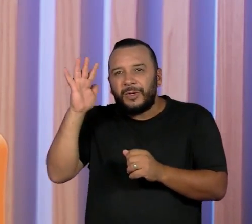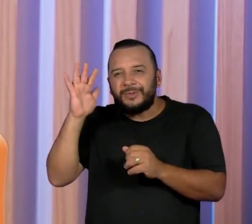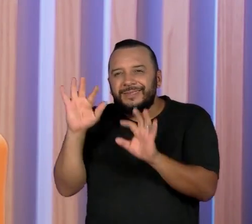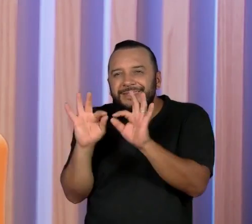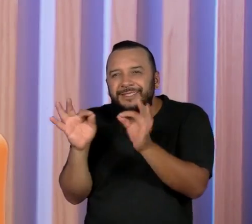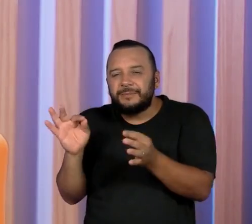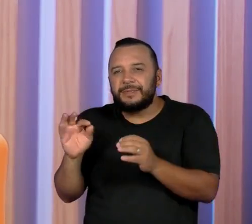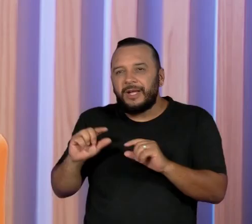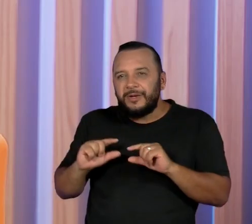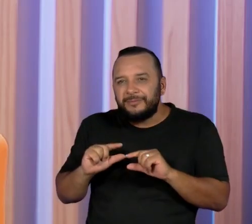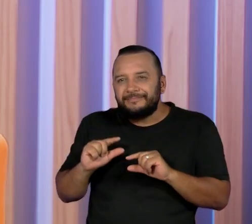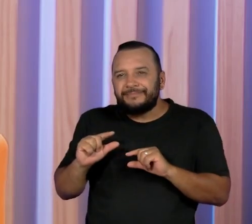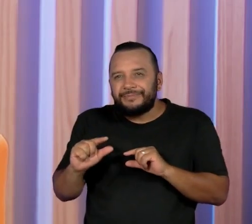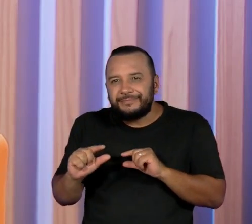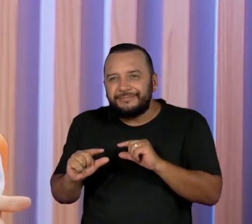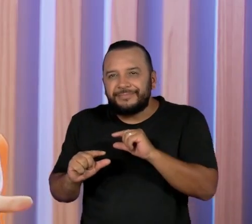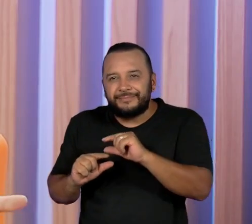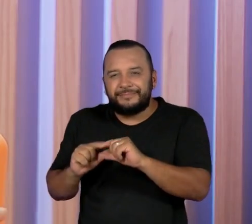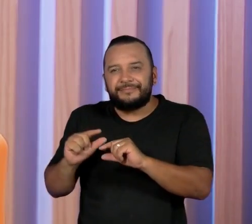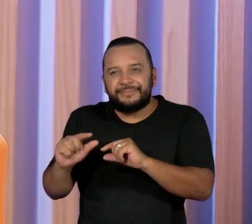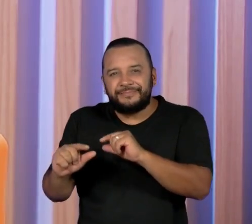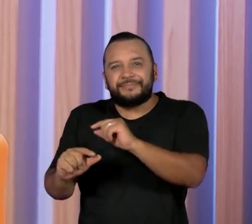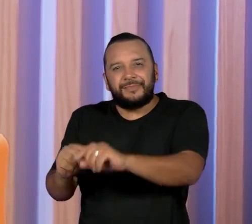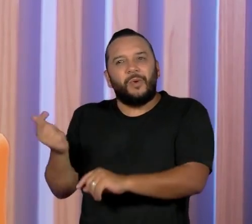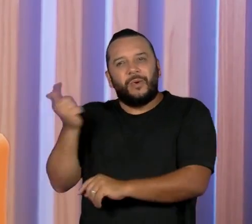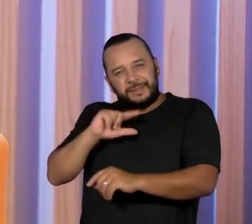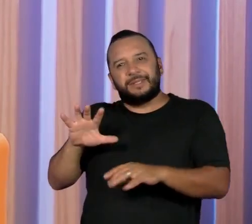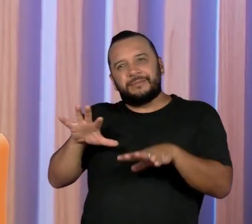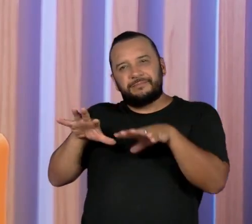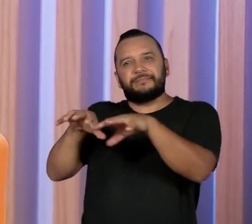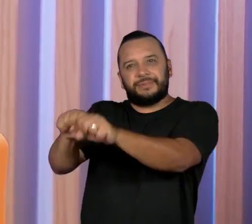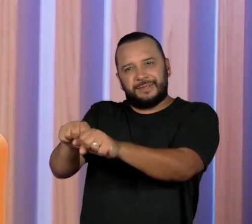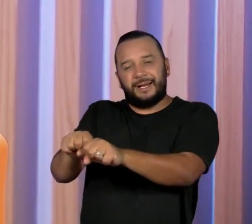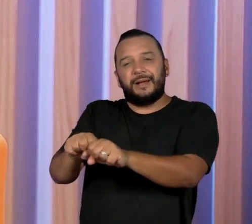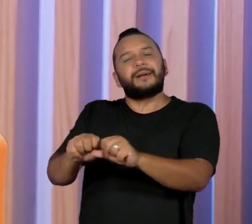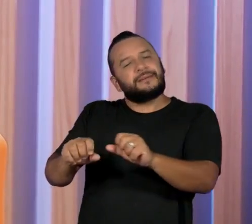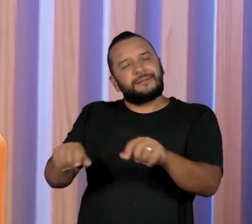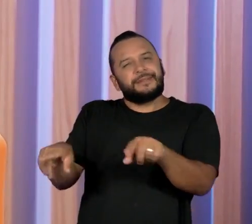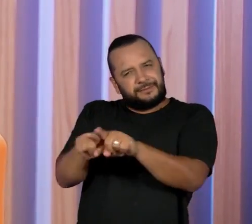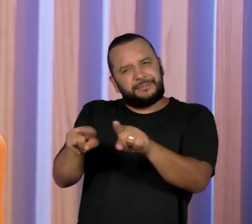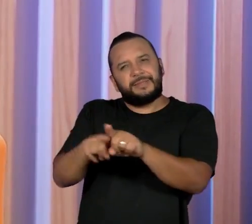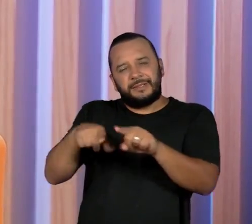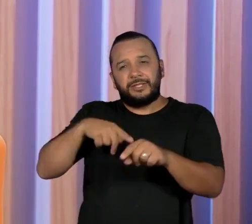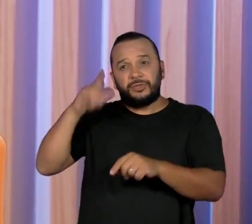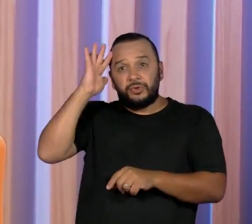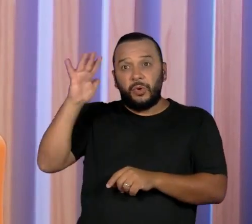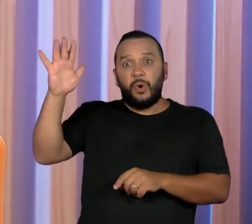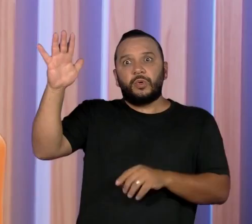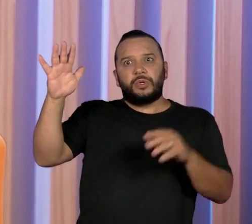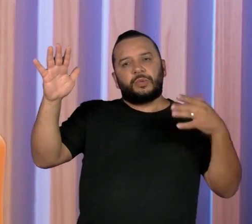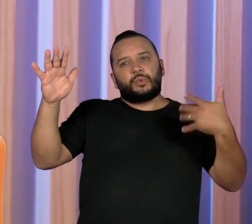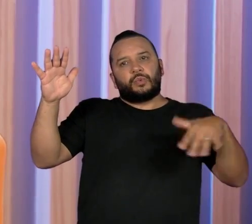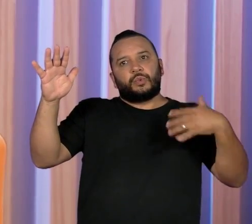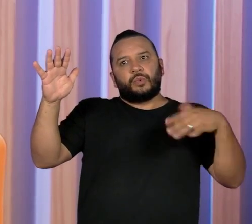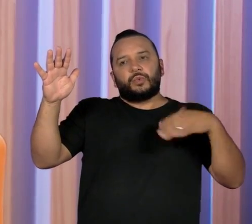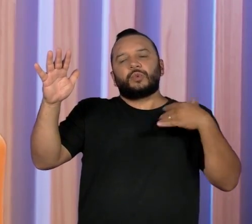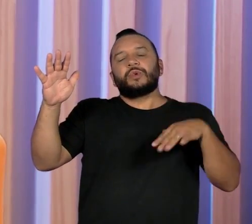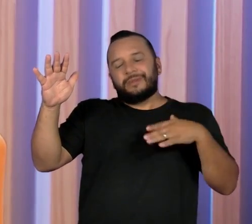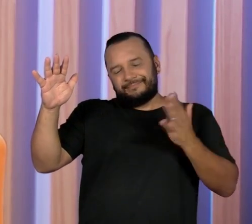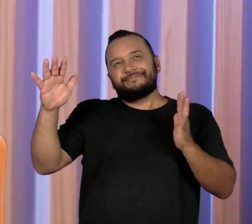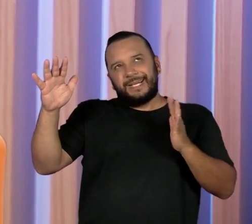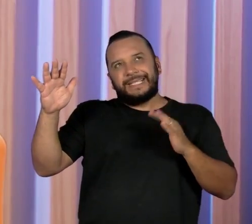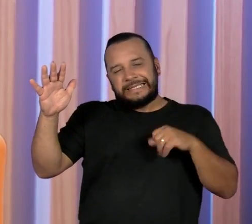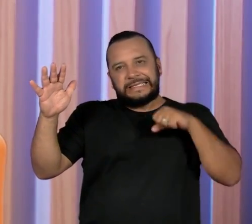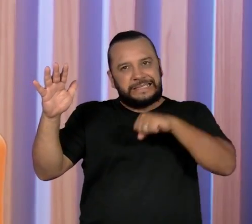um grande sonho, uma grande meta, vamos dizer assim. Então, acho que hoje eu tenho